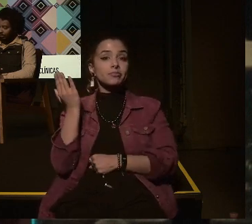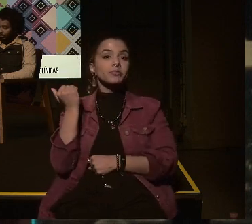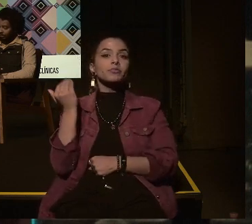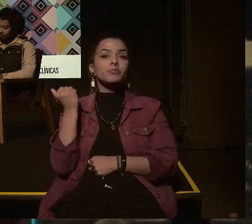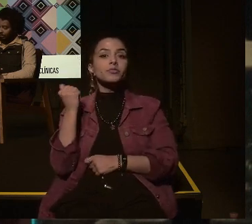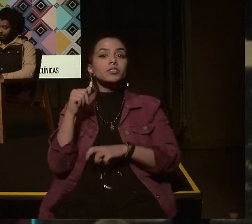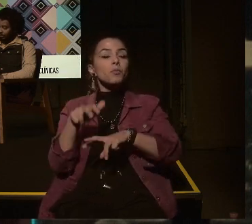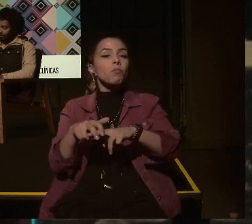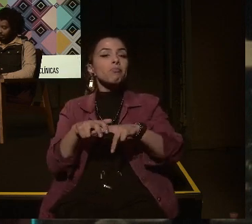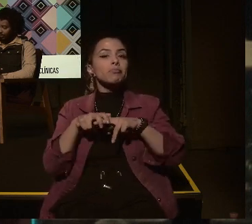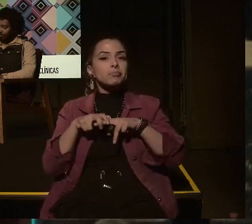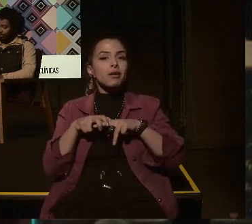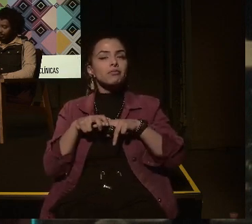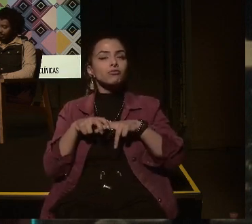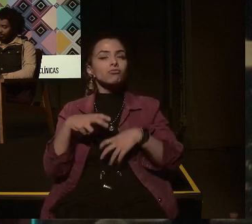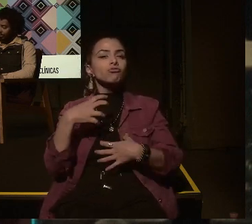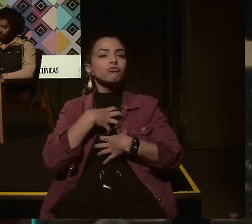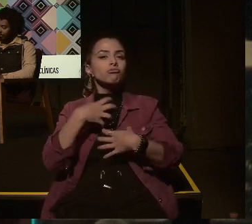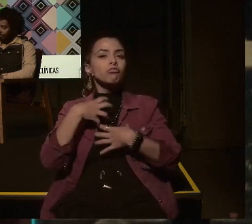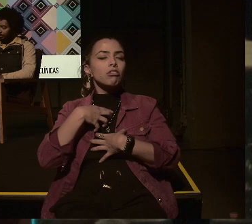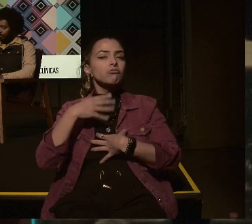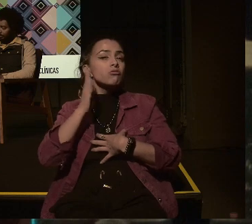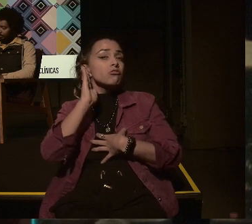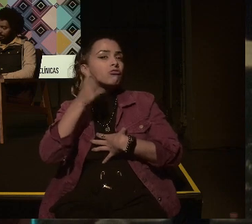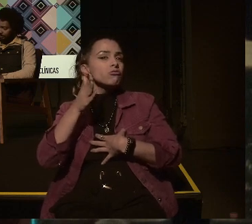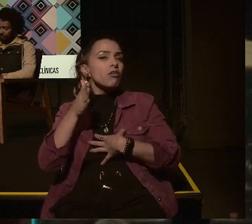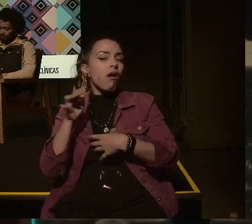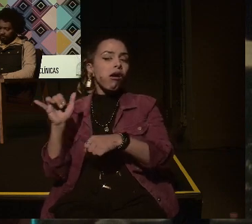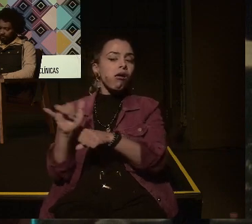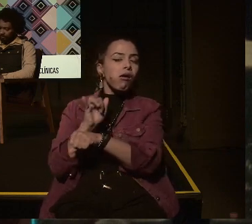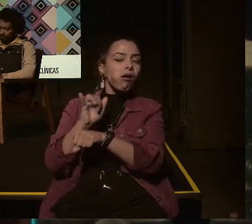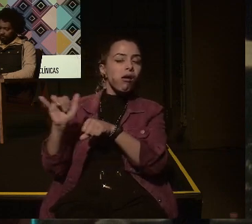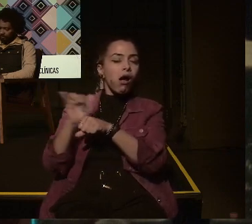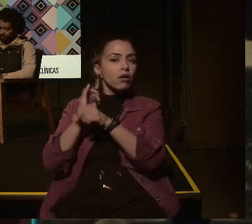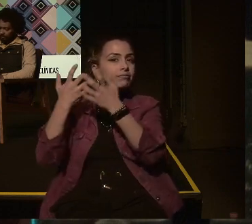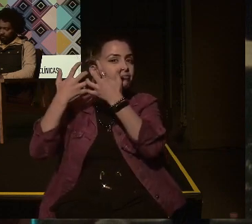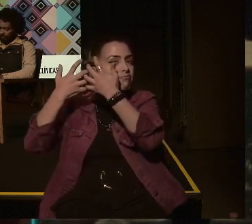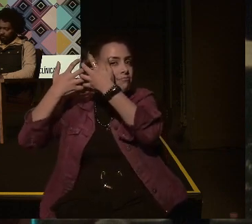bastante pensado, bastante arquitetado.